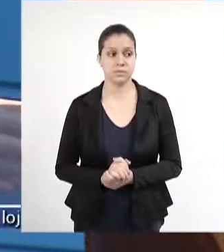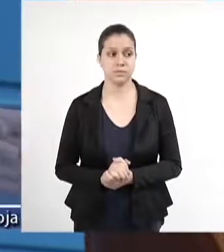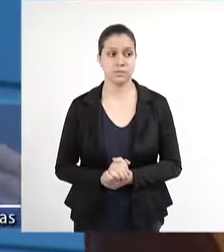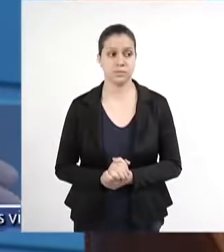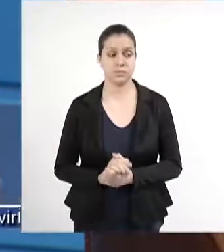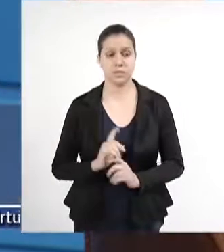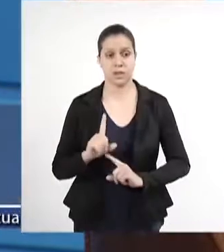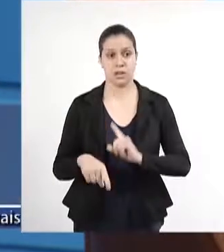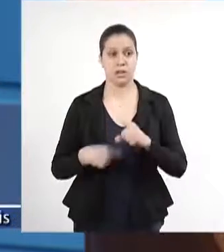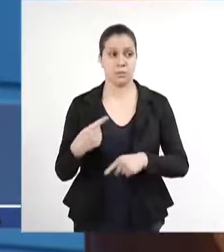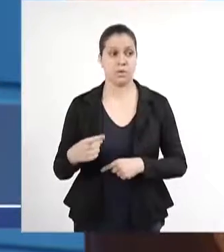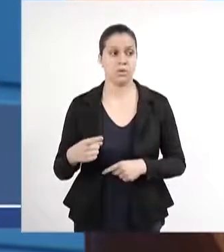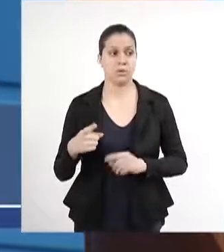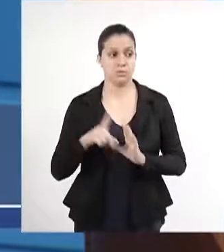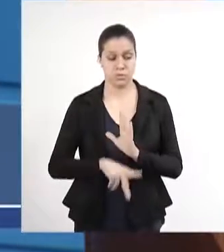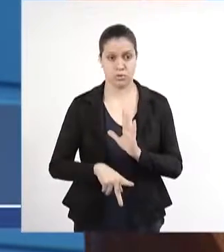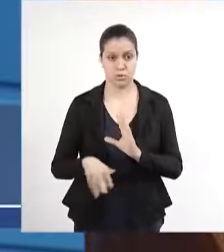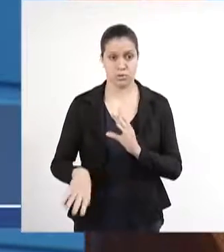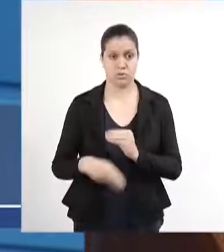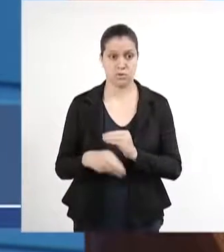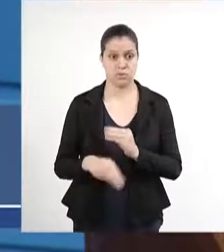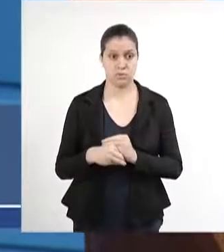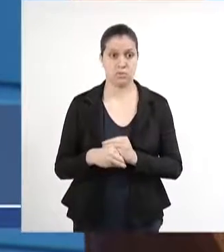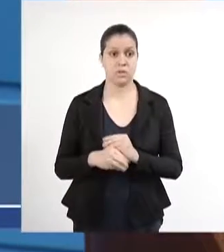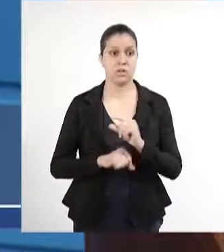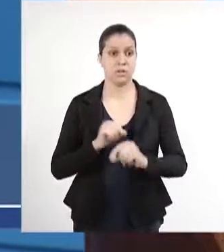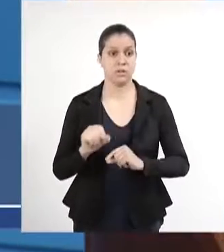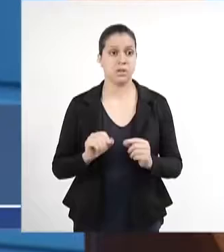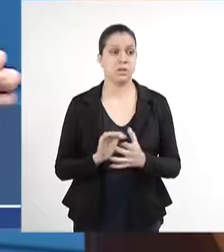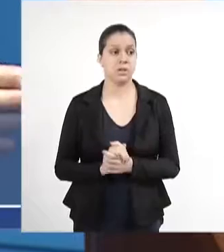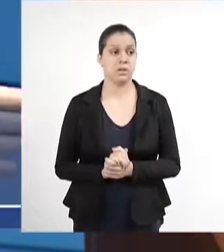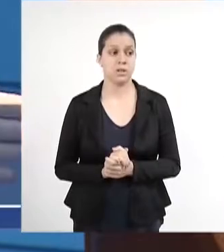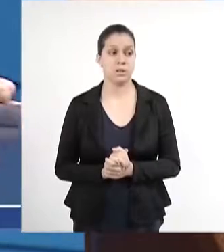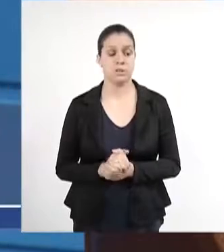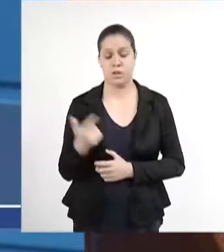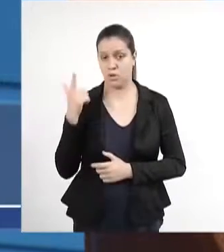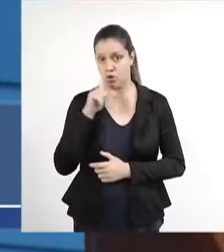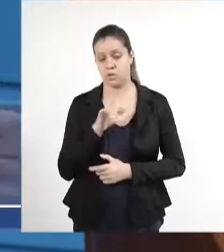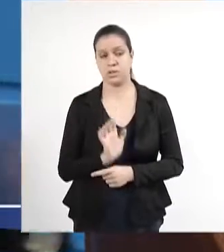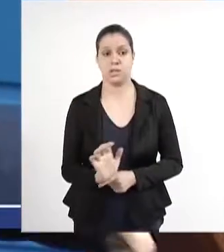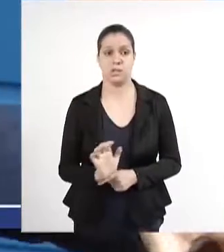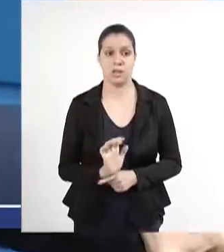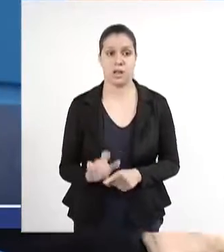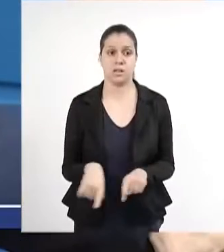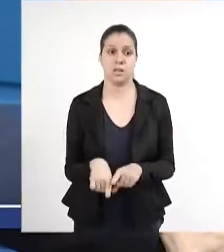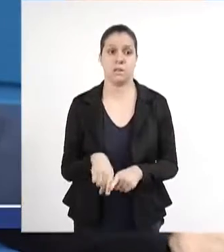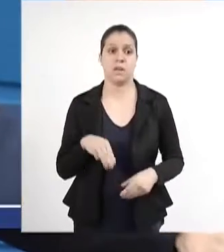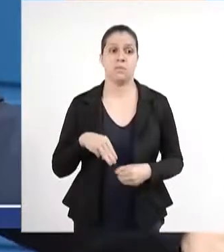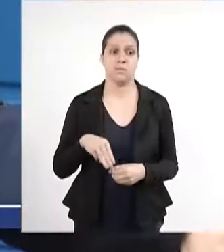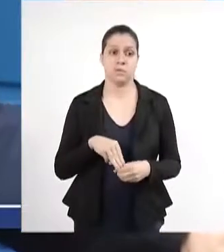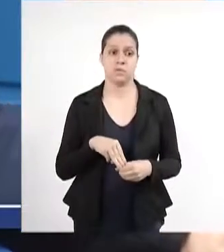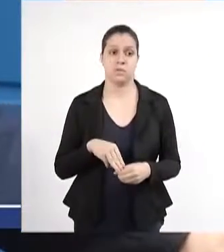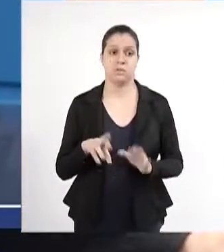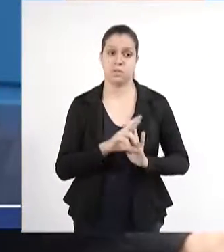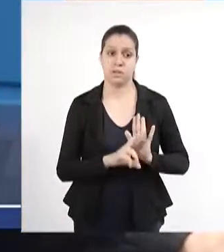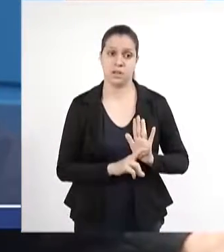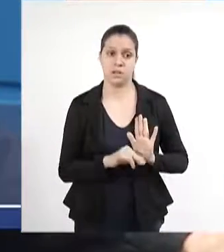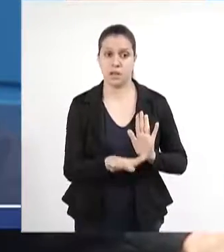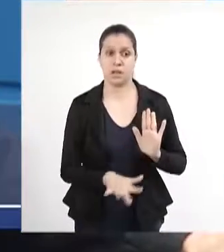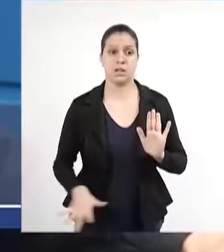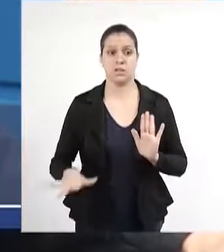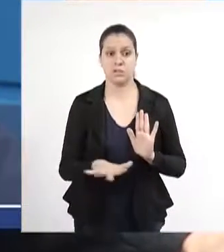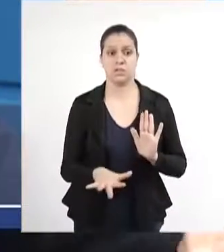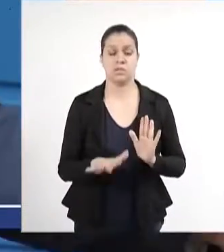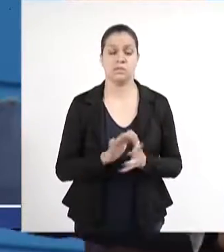aprova-se uma PEC paralela possibilitando a adesão de estados e municípios nas regras gerais da Previdência